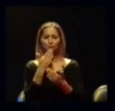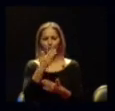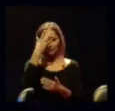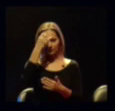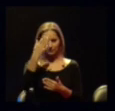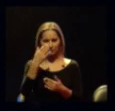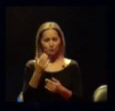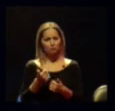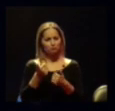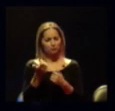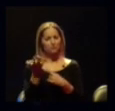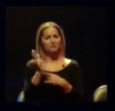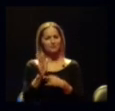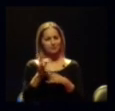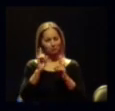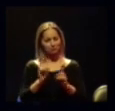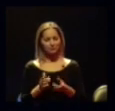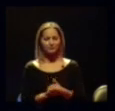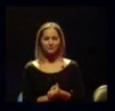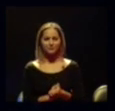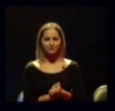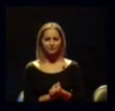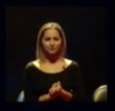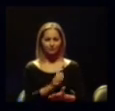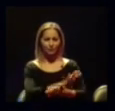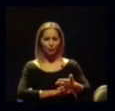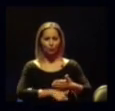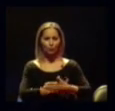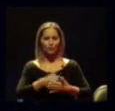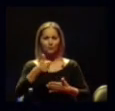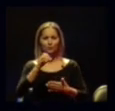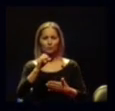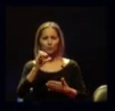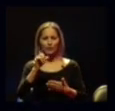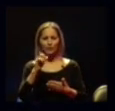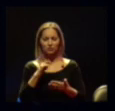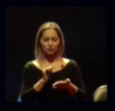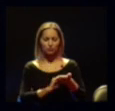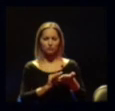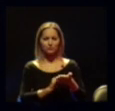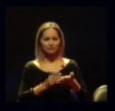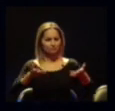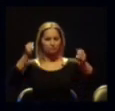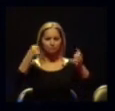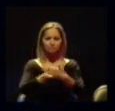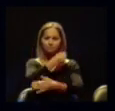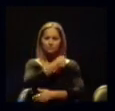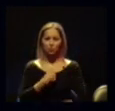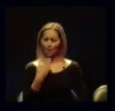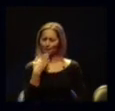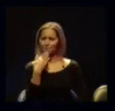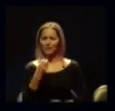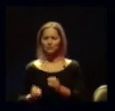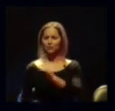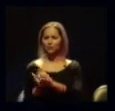este belíssimo tiro de partida. O poeta Bocage escreveu: raios não peço ao Criador do